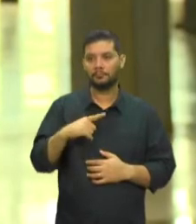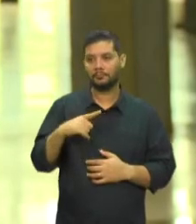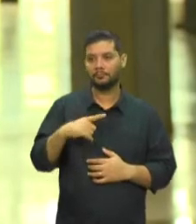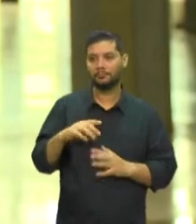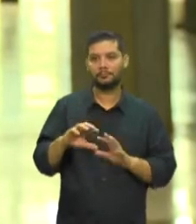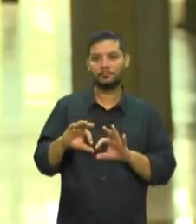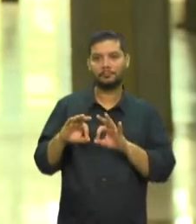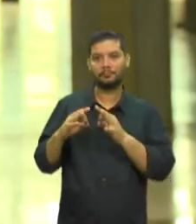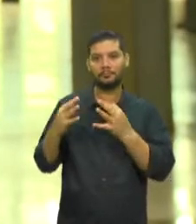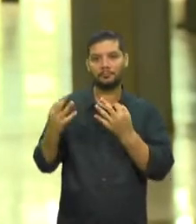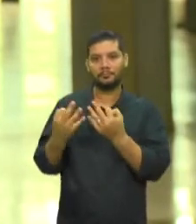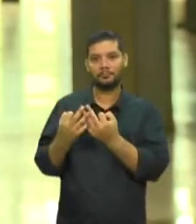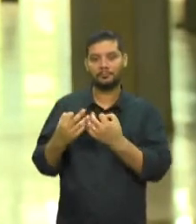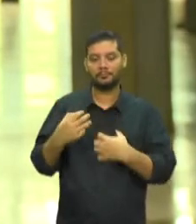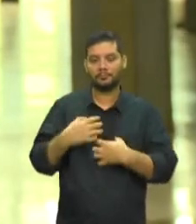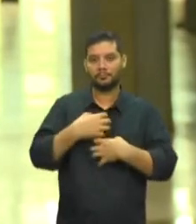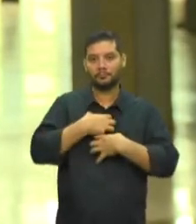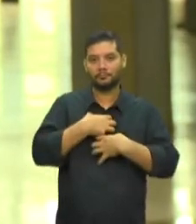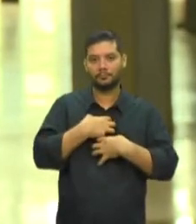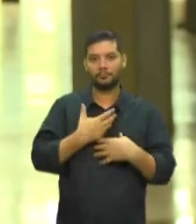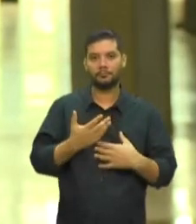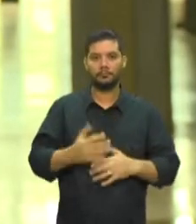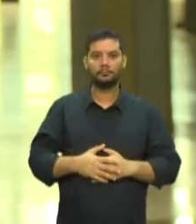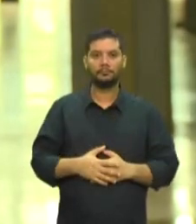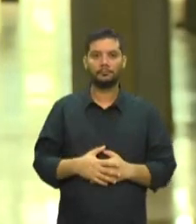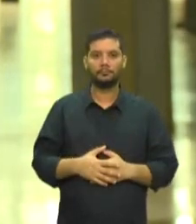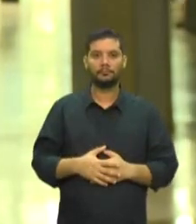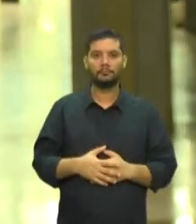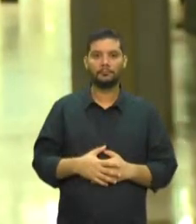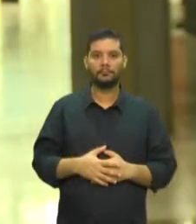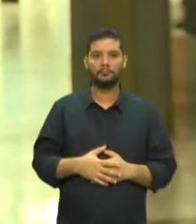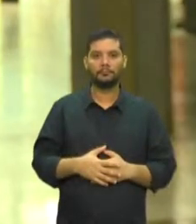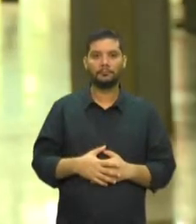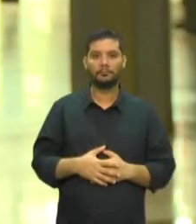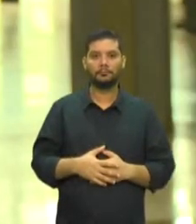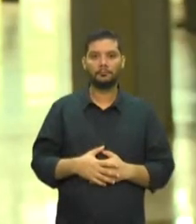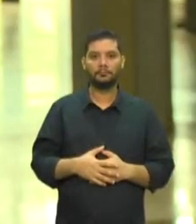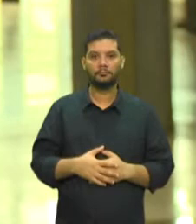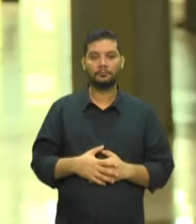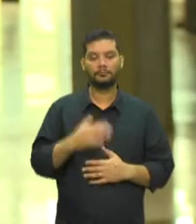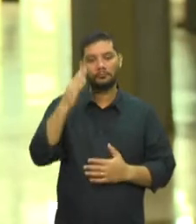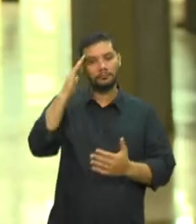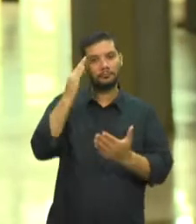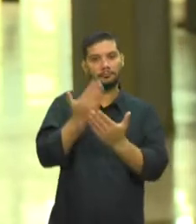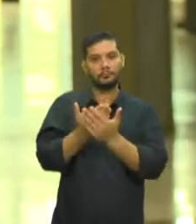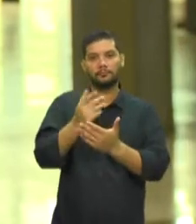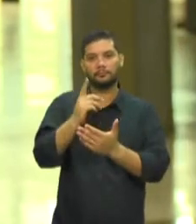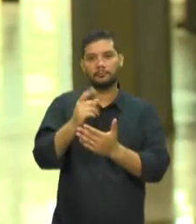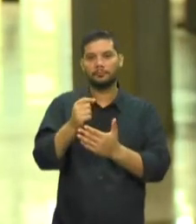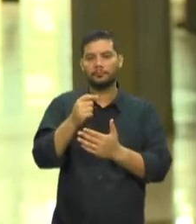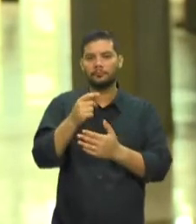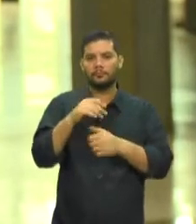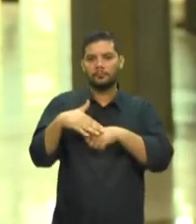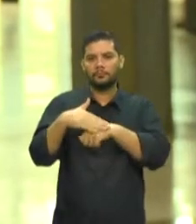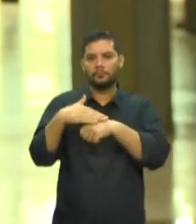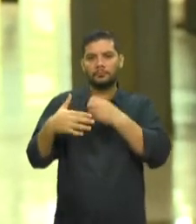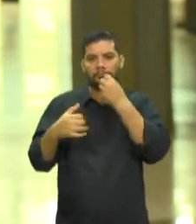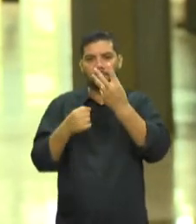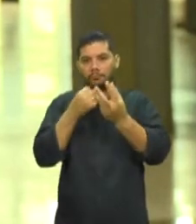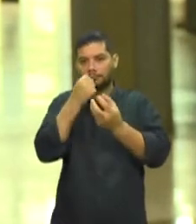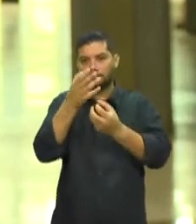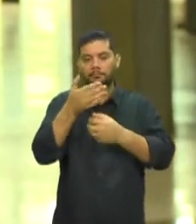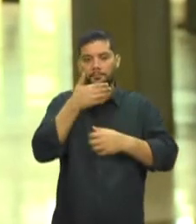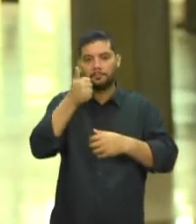estão ao lado da pessoa que falece, né? Então, a gente acredita que falar é a melhor solução, por isso o Grandes